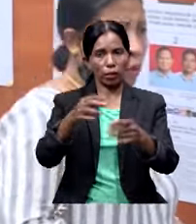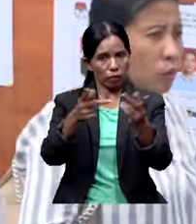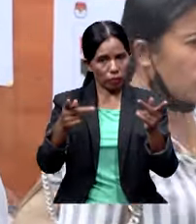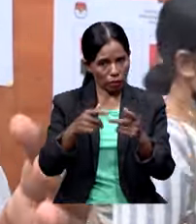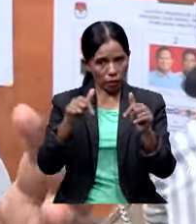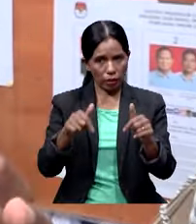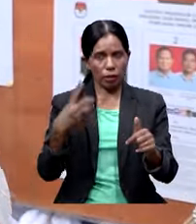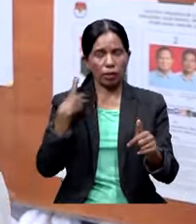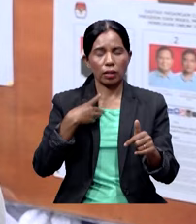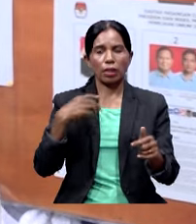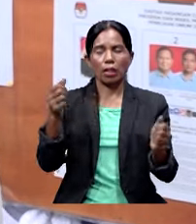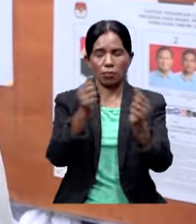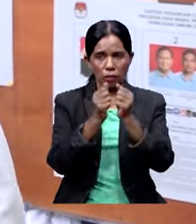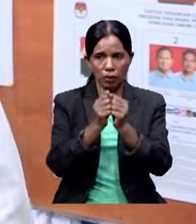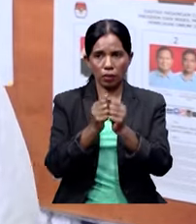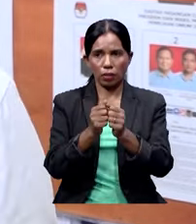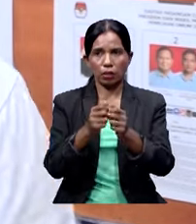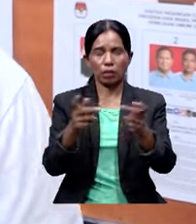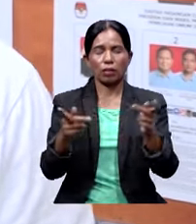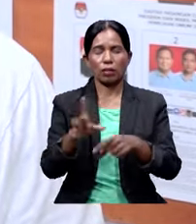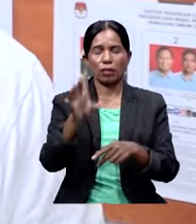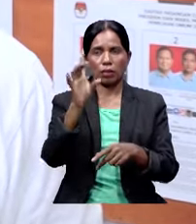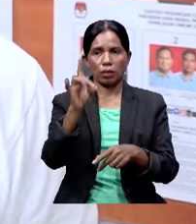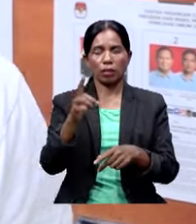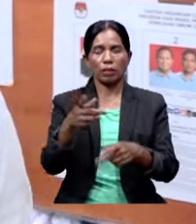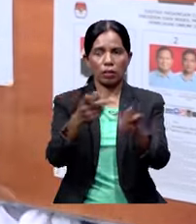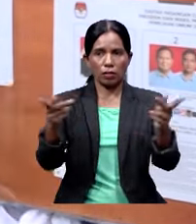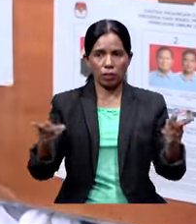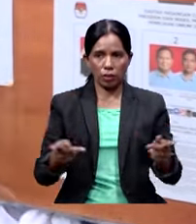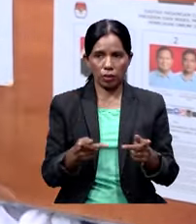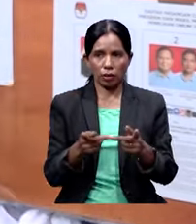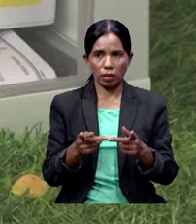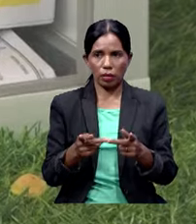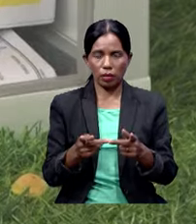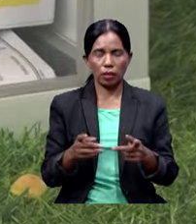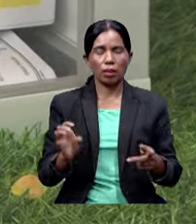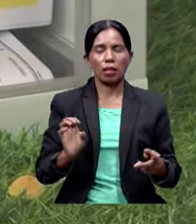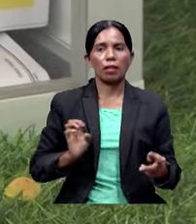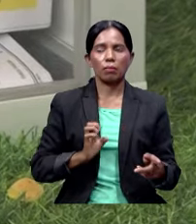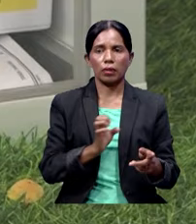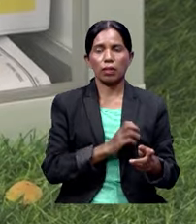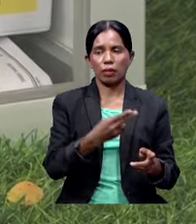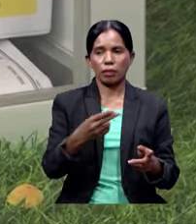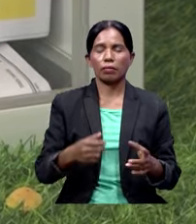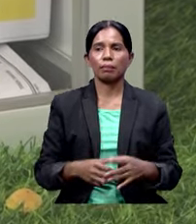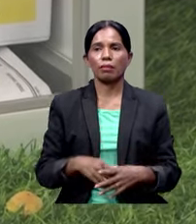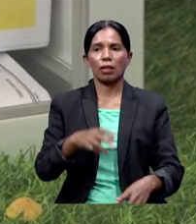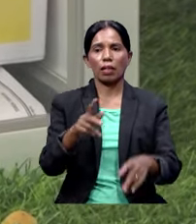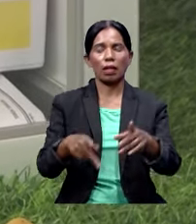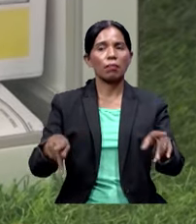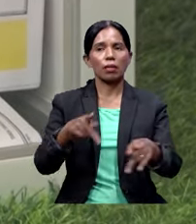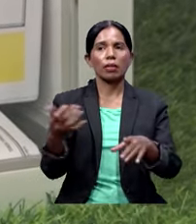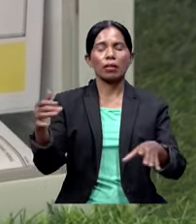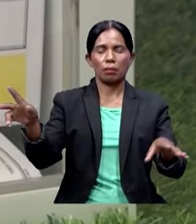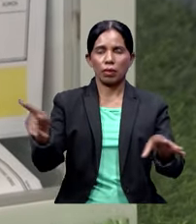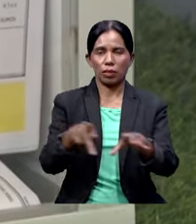ita konsentra hutu 8 TPS ne ita konsentra hutu iha KBRI. Eleitor Siranebe participa